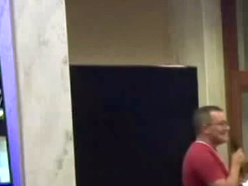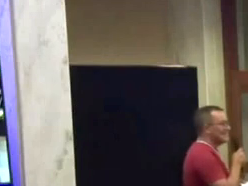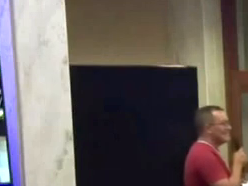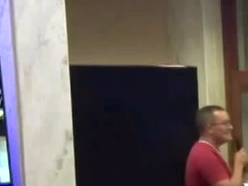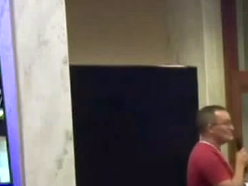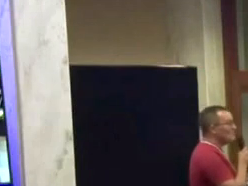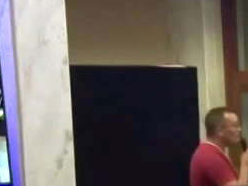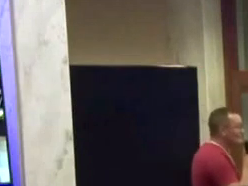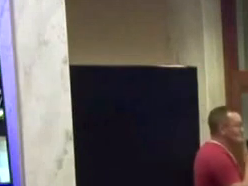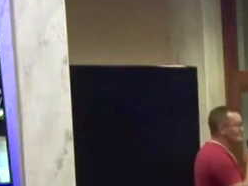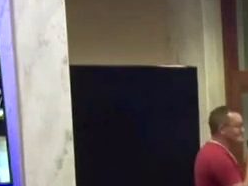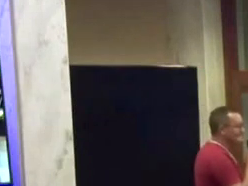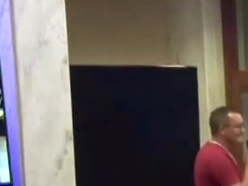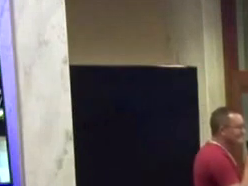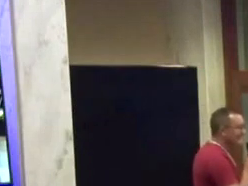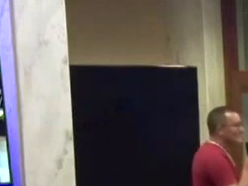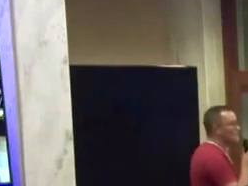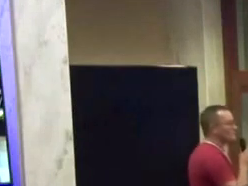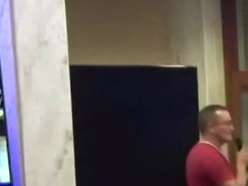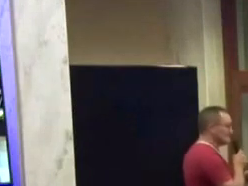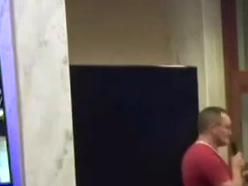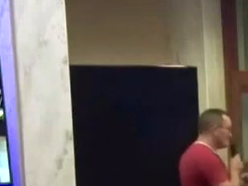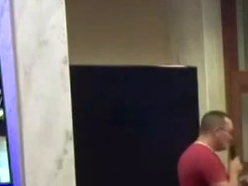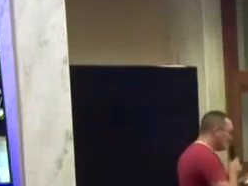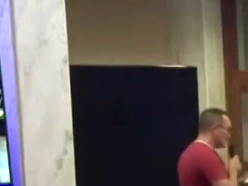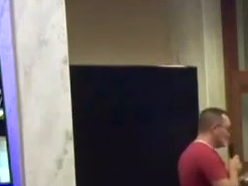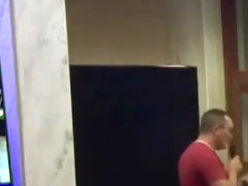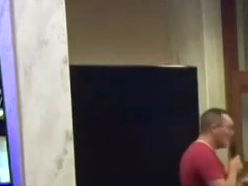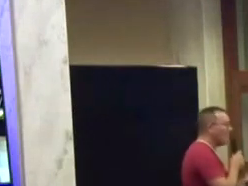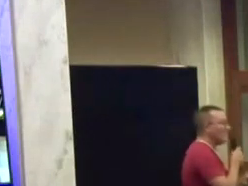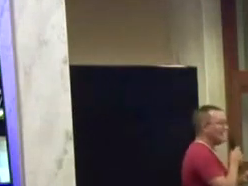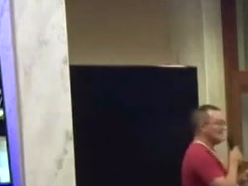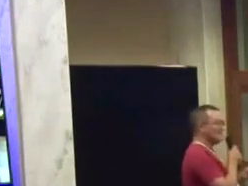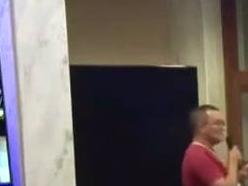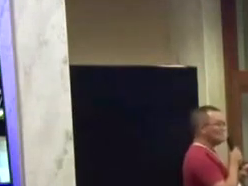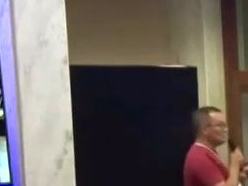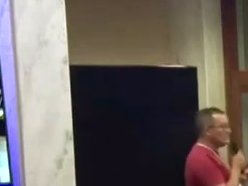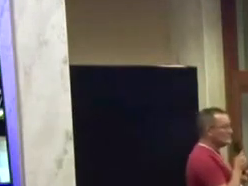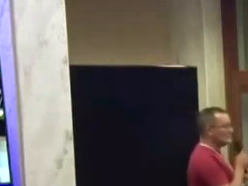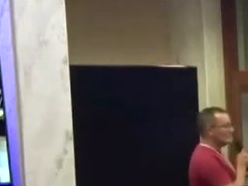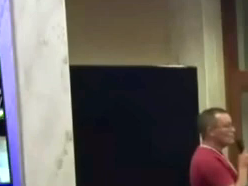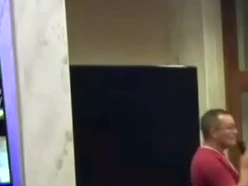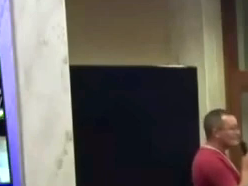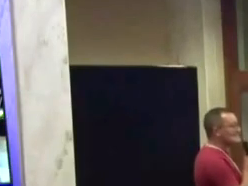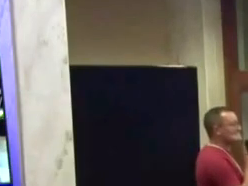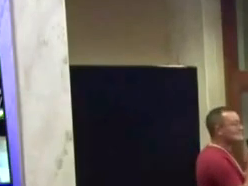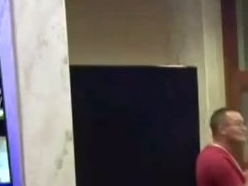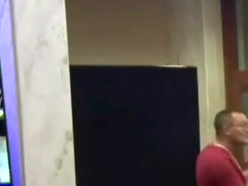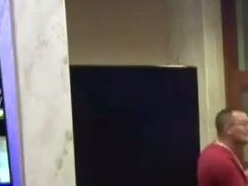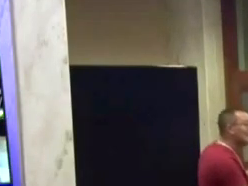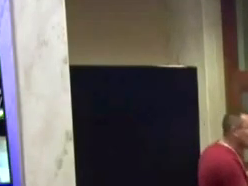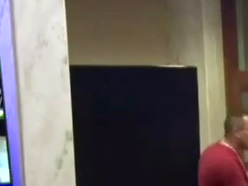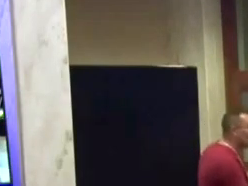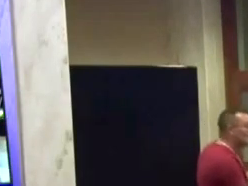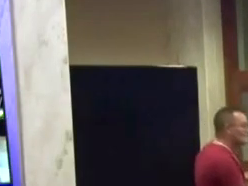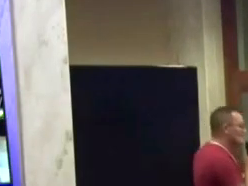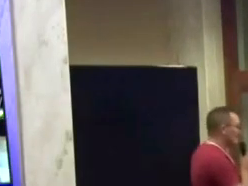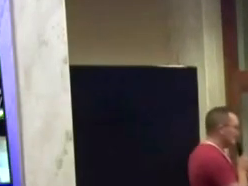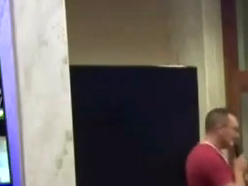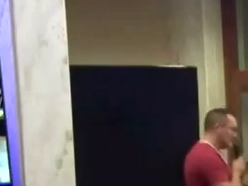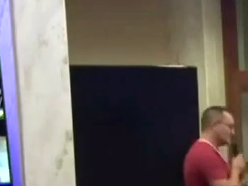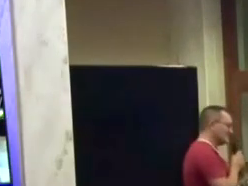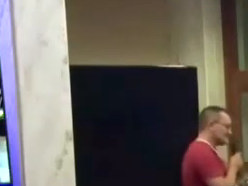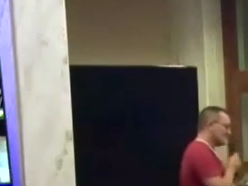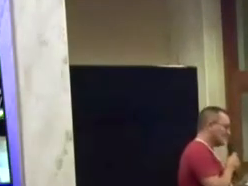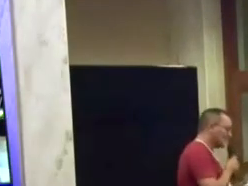parece hegemônico, né? Principalmente com a ideologia da globalização neoliberal.